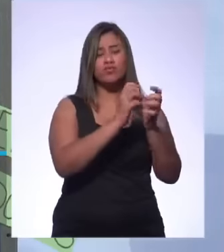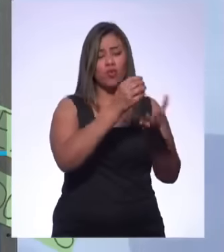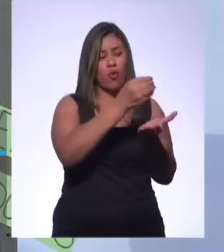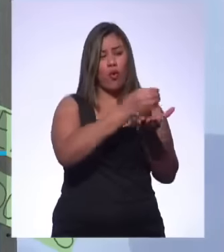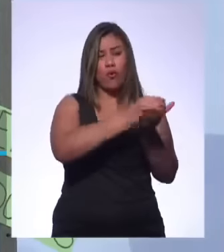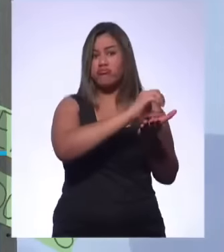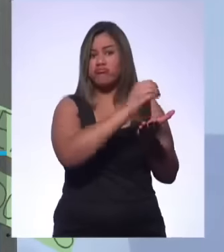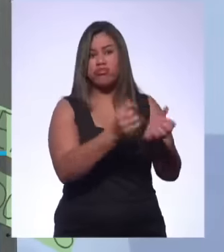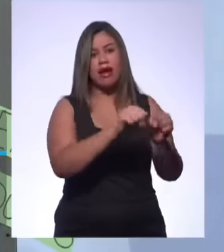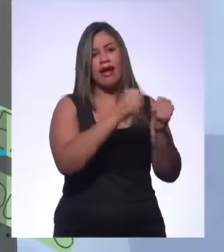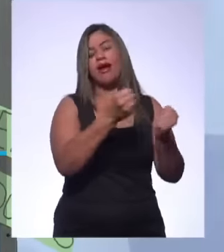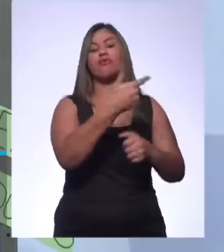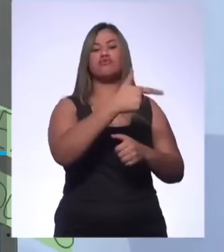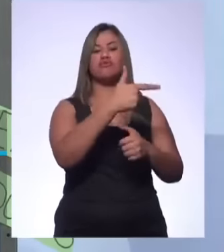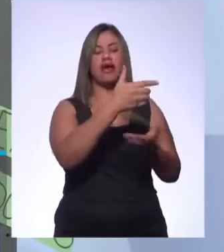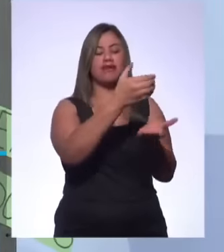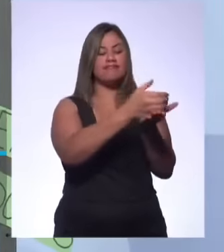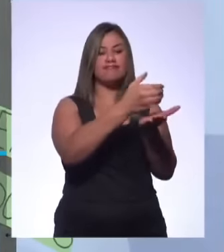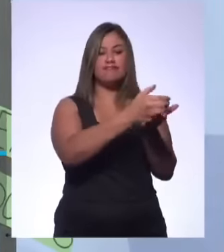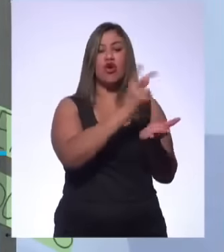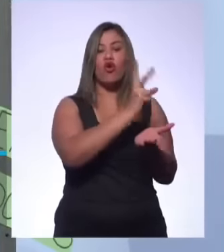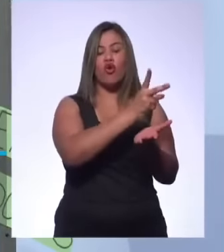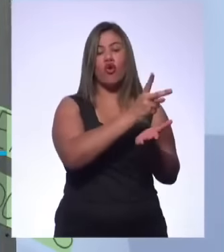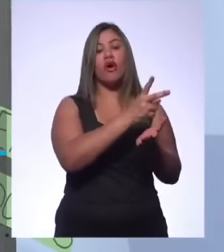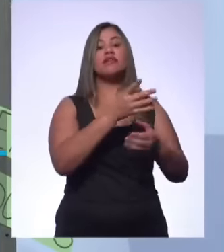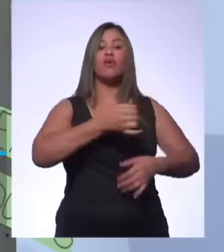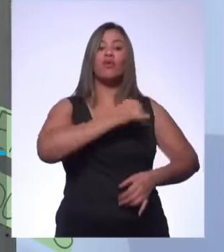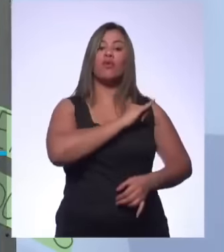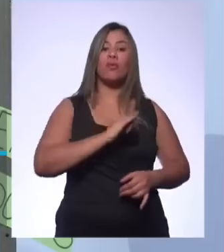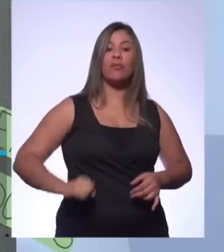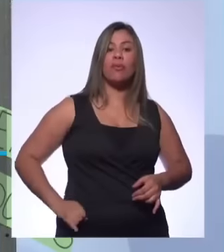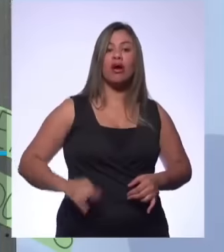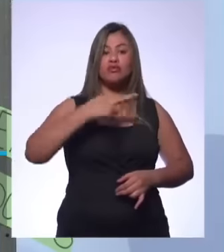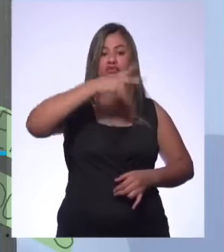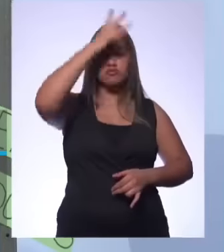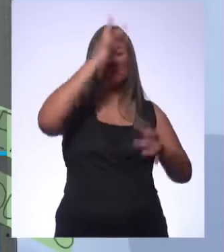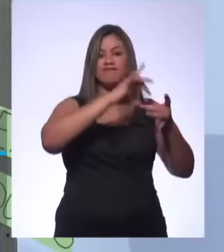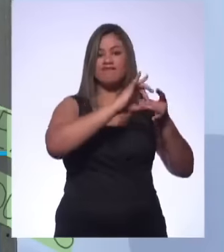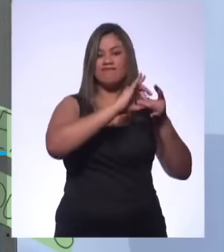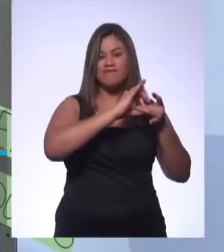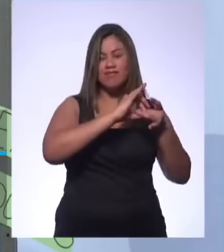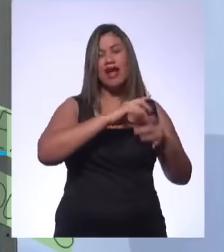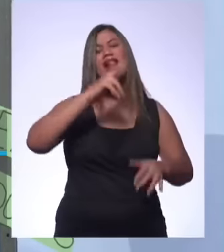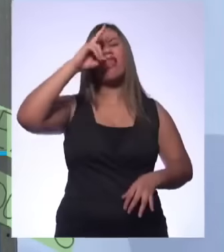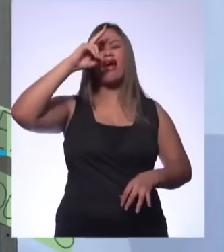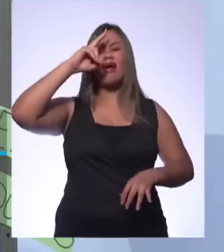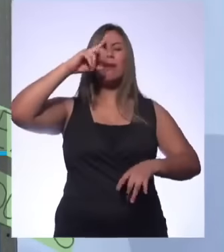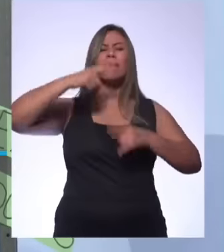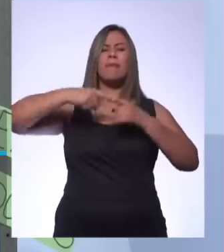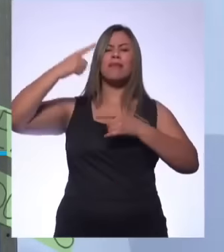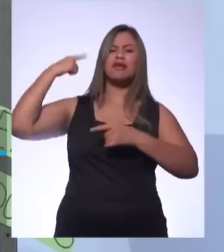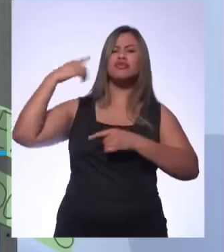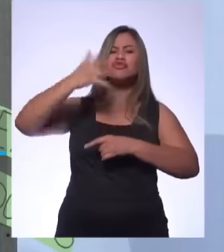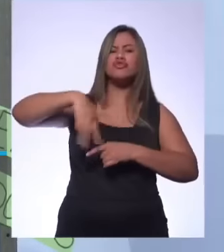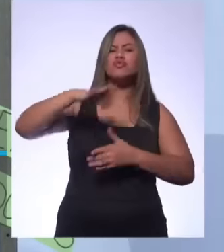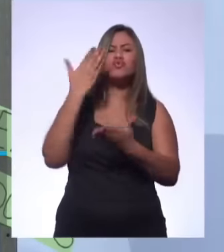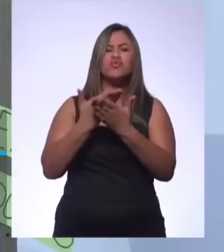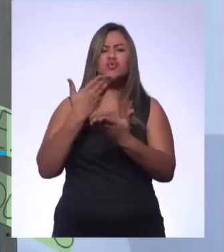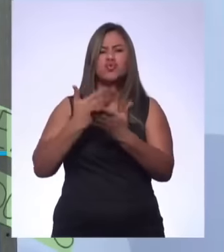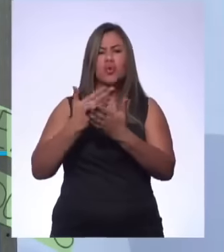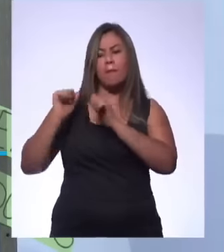terceiro bimestre. Olha só, começaram a chegar povos bárbaros, que nós já sabemos que são povos germânicos, e